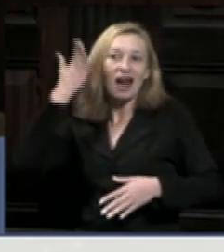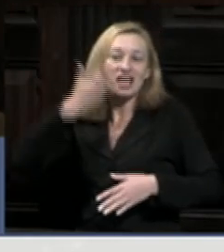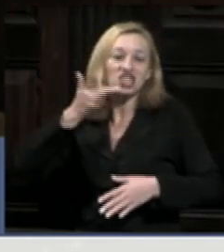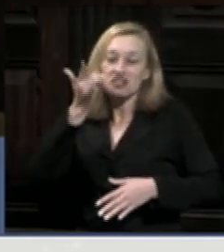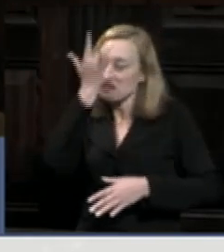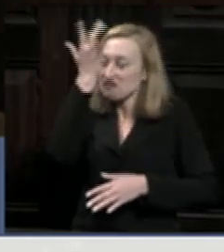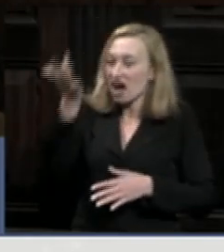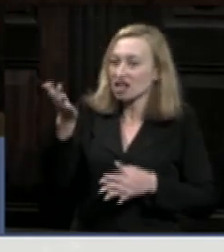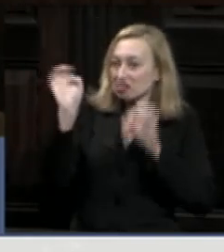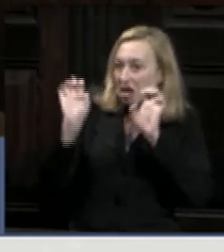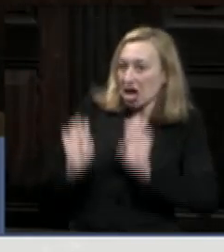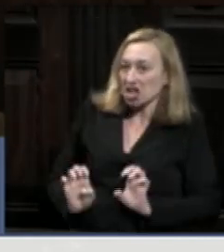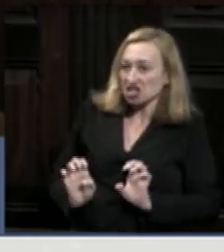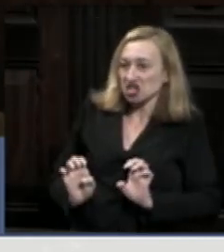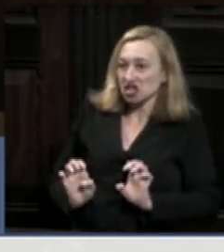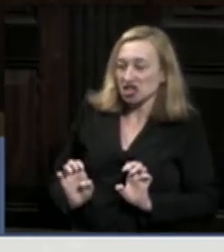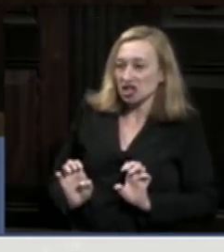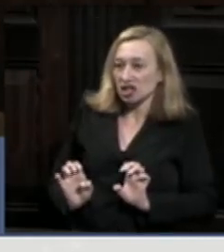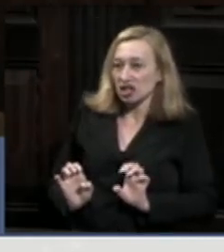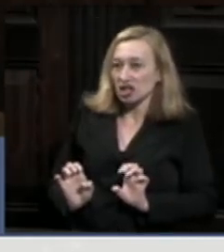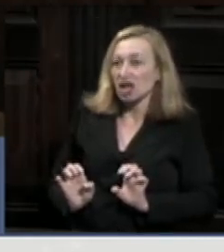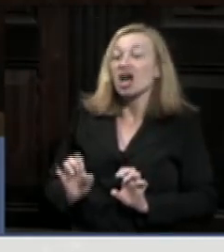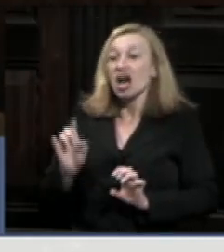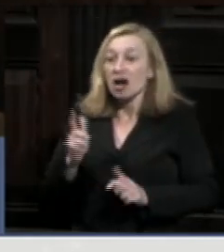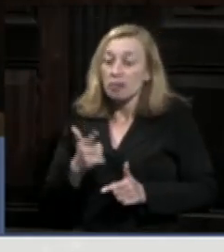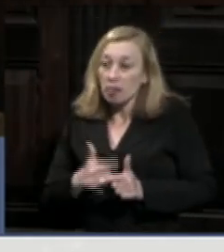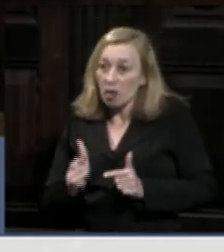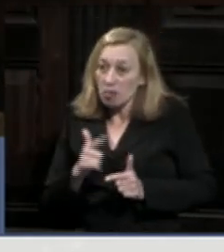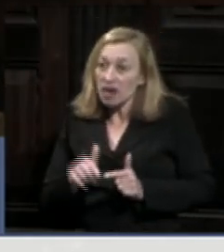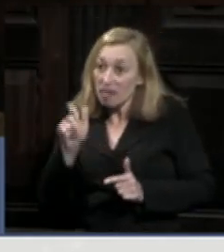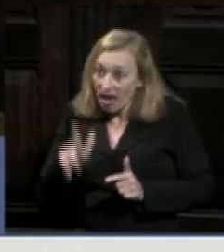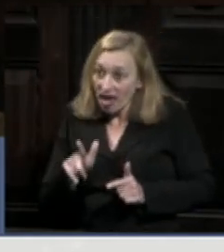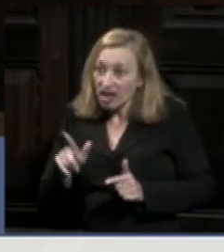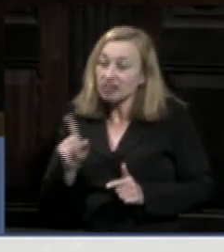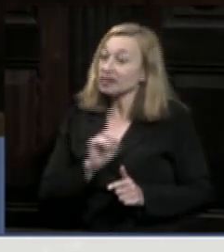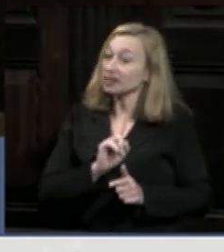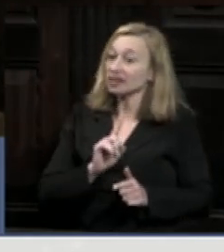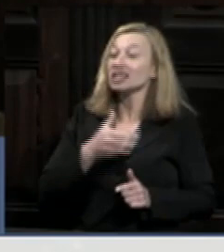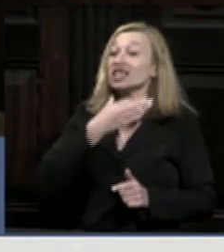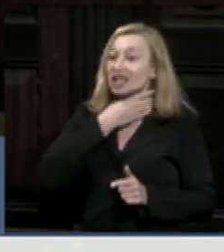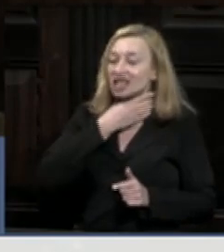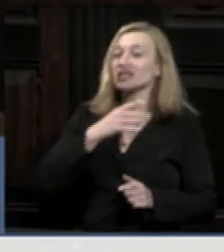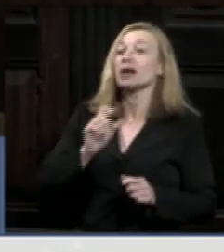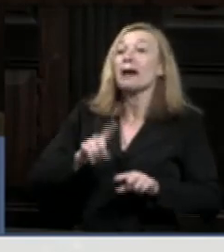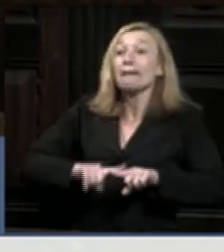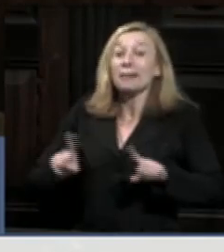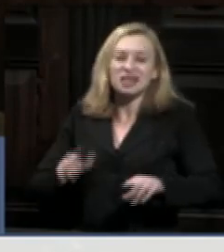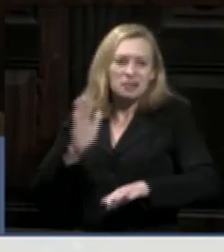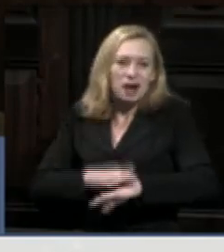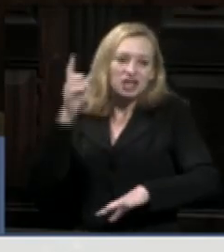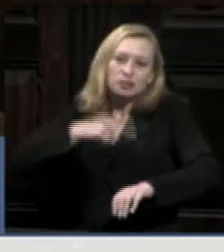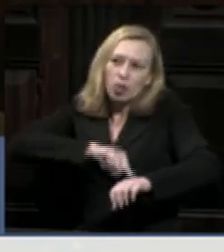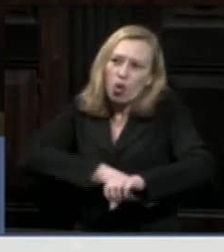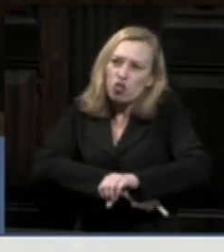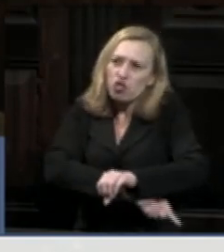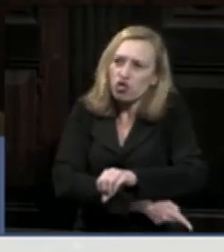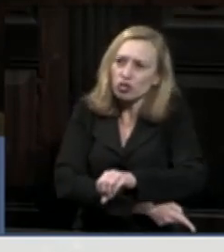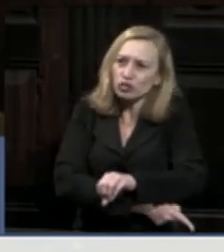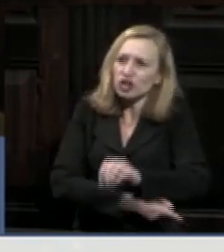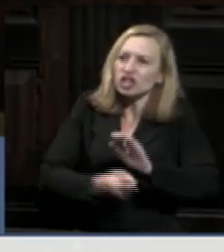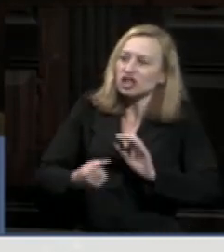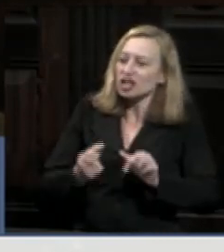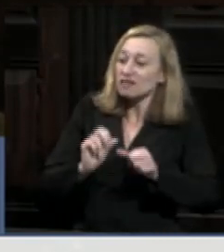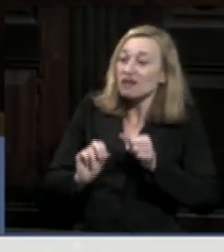moral é também uma crise ética e moral mas é uma crise muito mais profunda que faz com que as